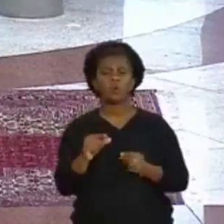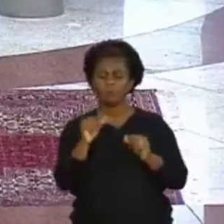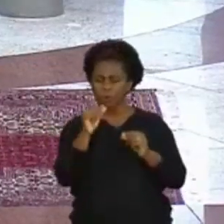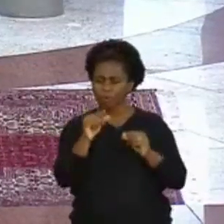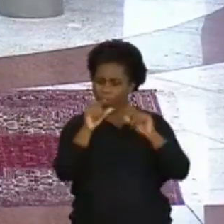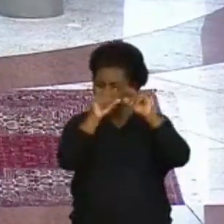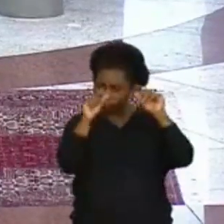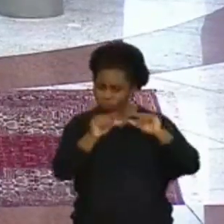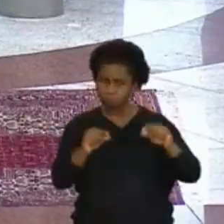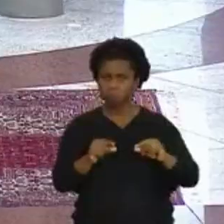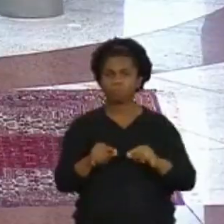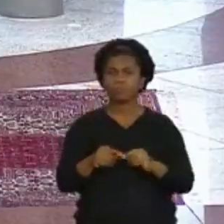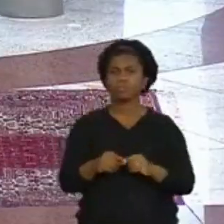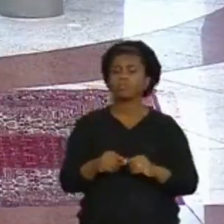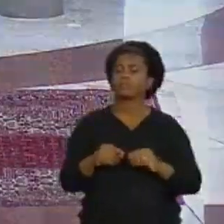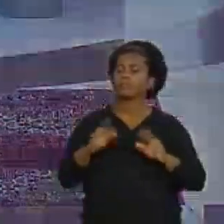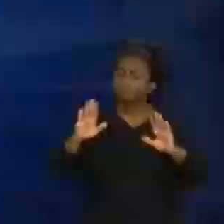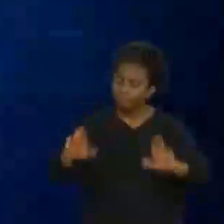ver aí.